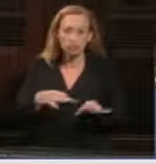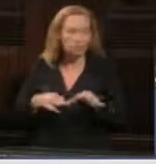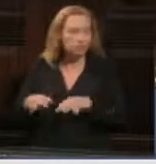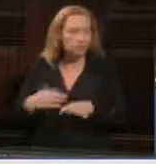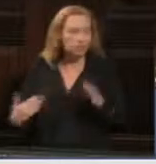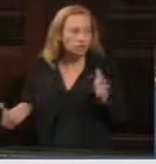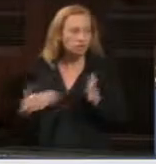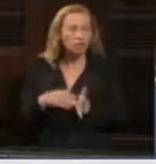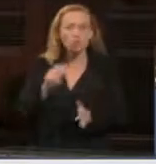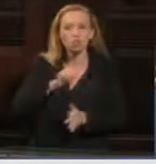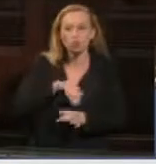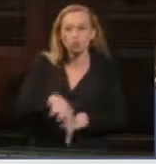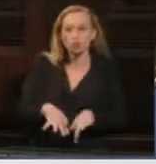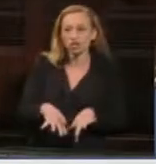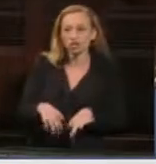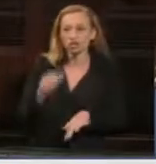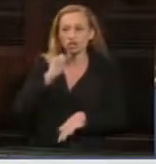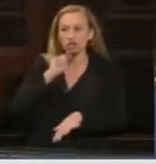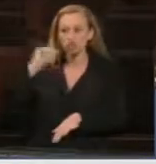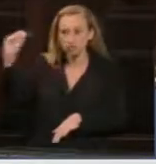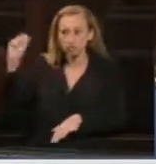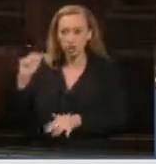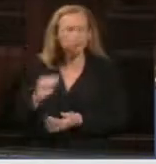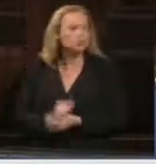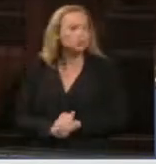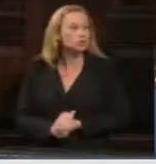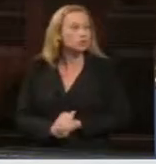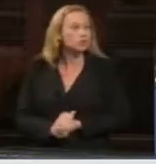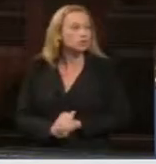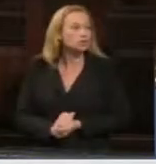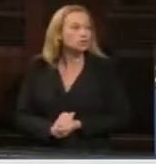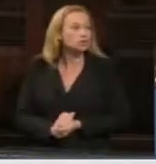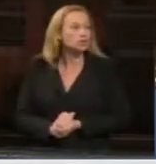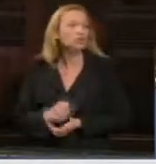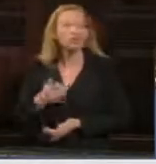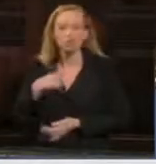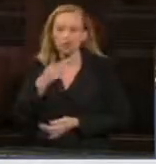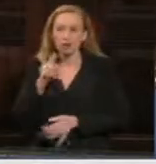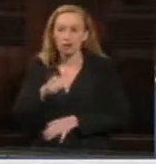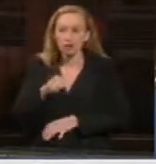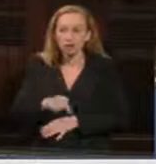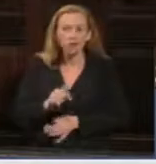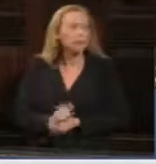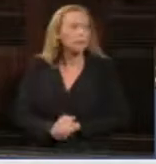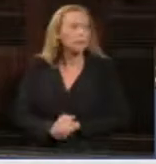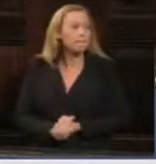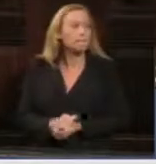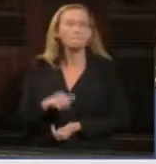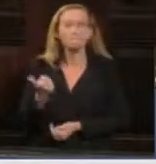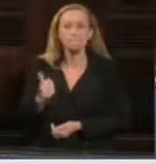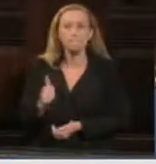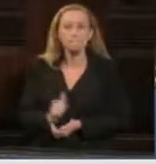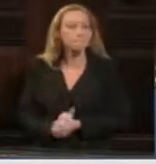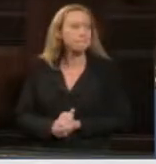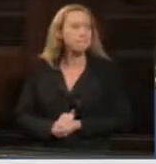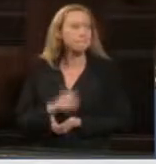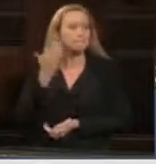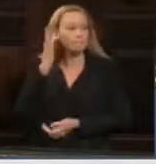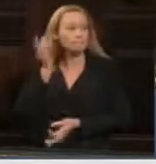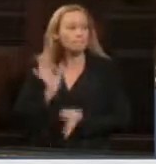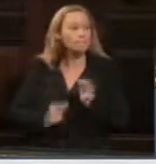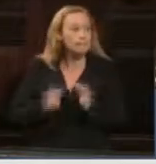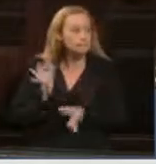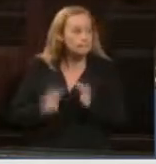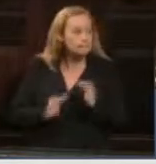até o final de abril com grande parte dessas instituições que eu mencionei aqui a primeira delas eu acho que é justo e